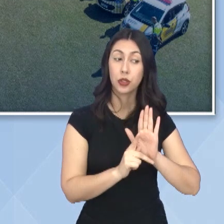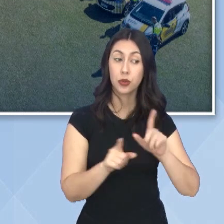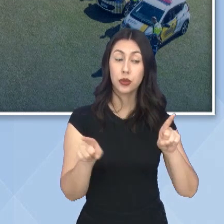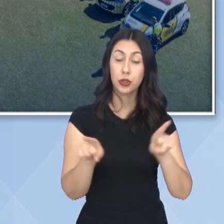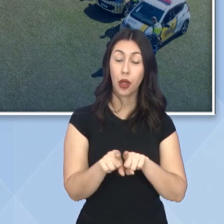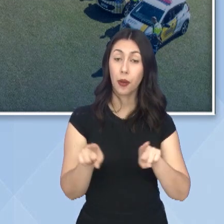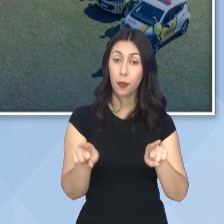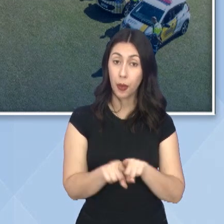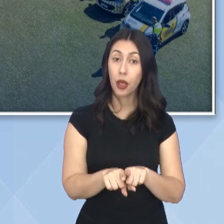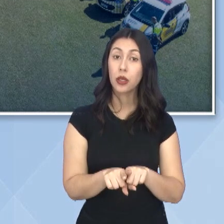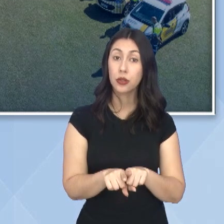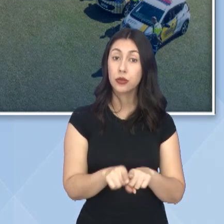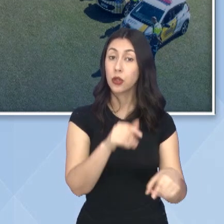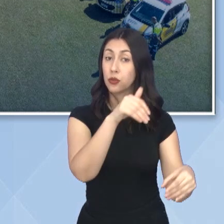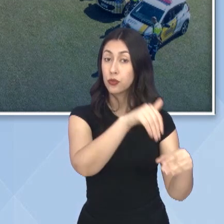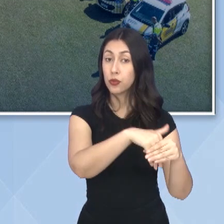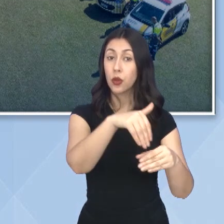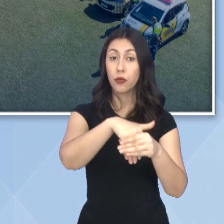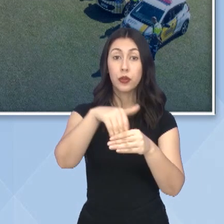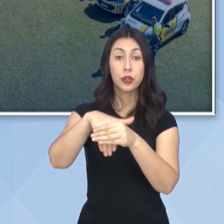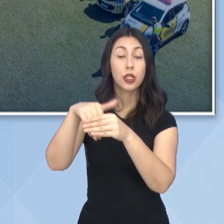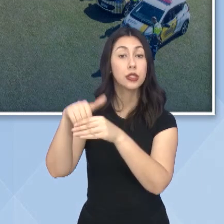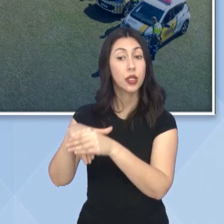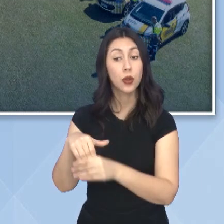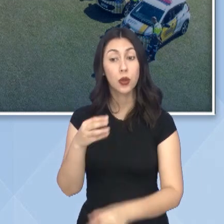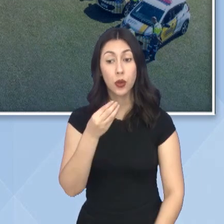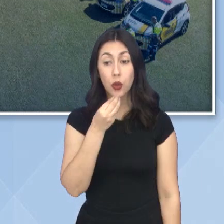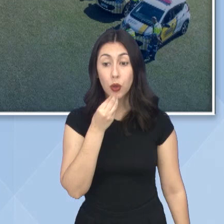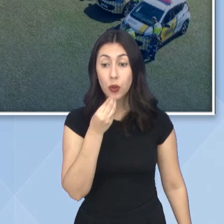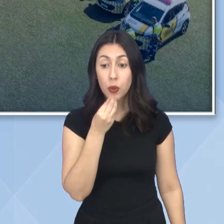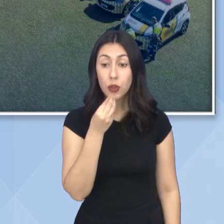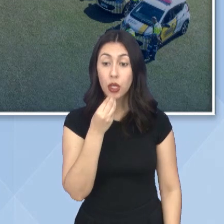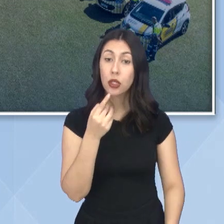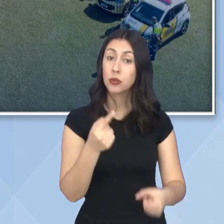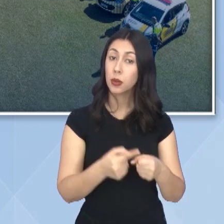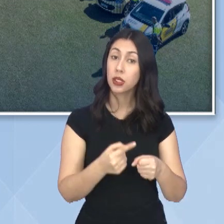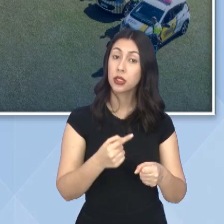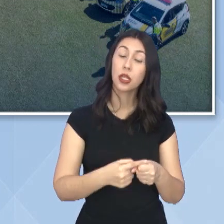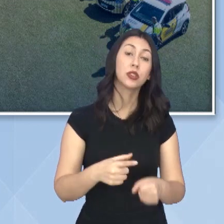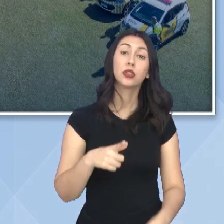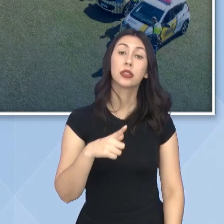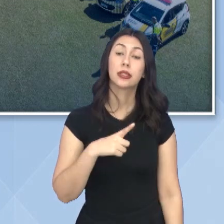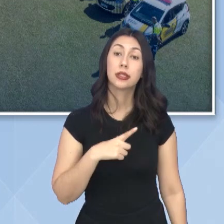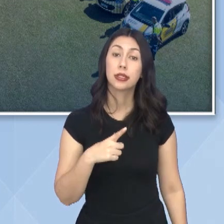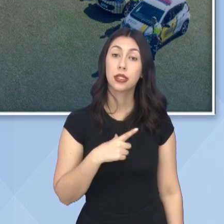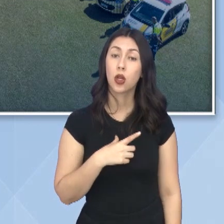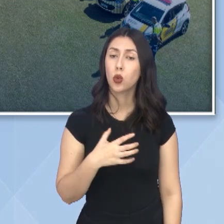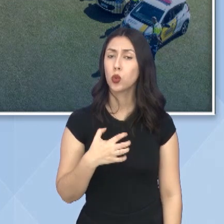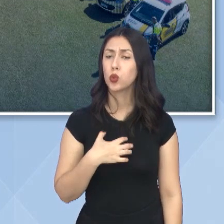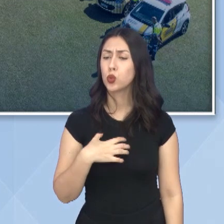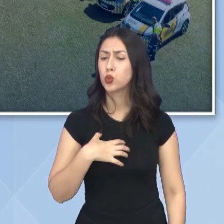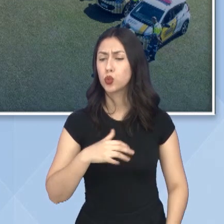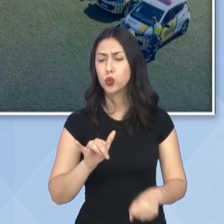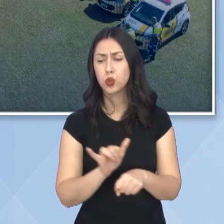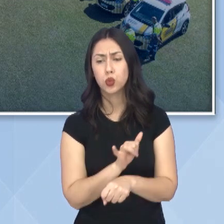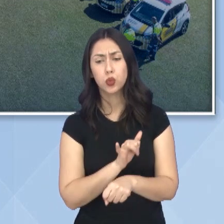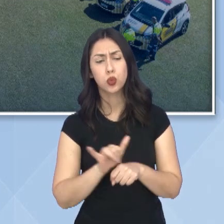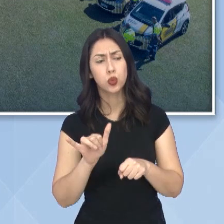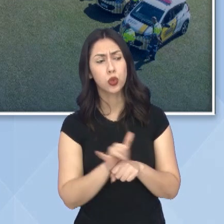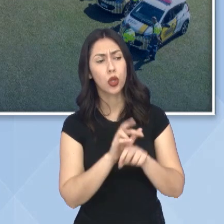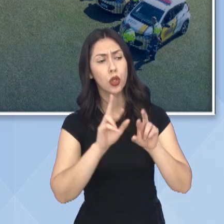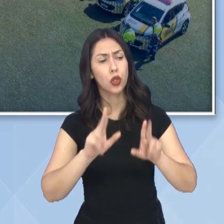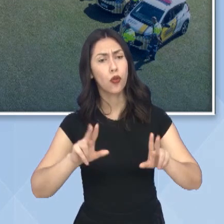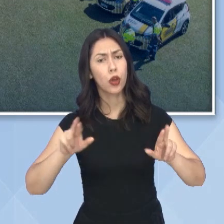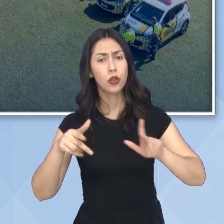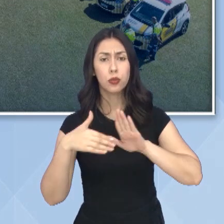também da votação que abriu espaço para a cidade ter também uma maneira também de